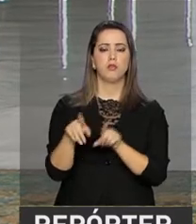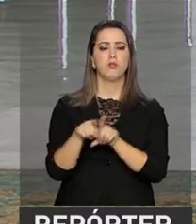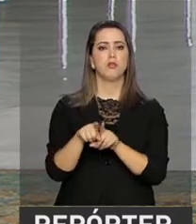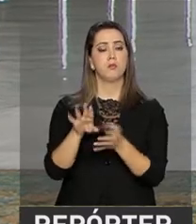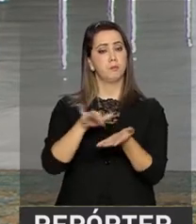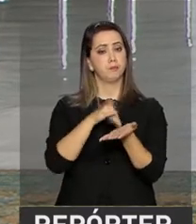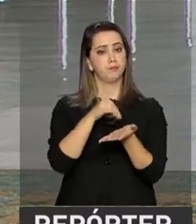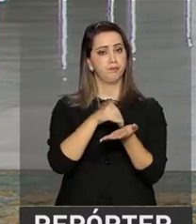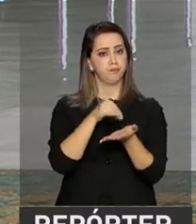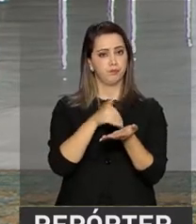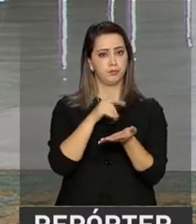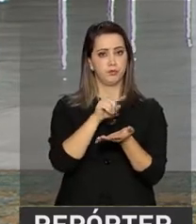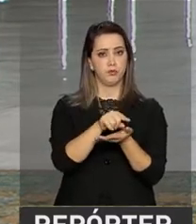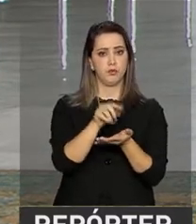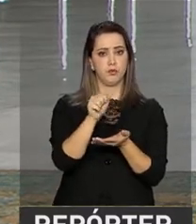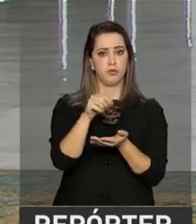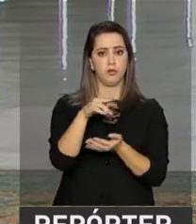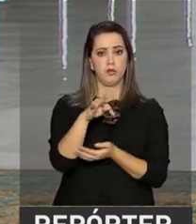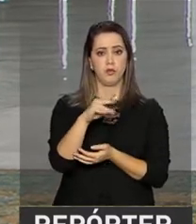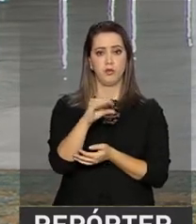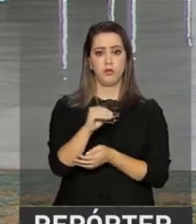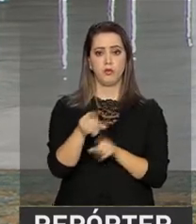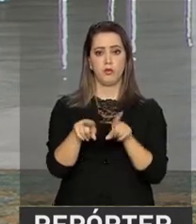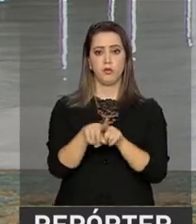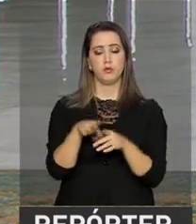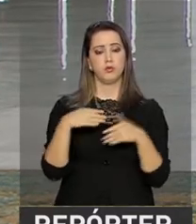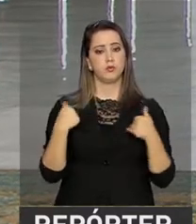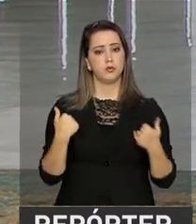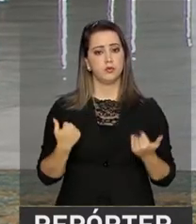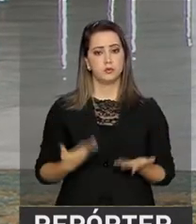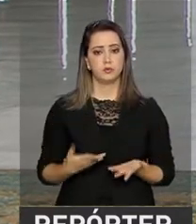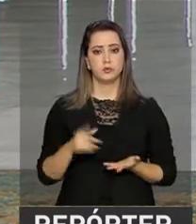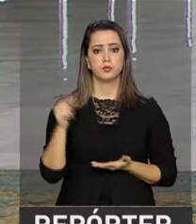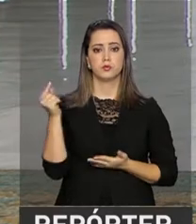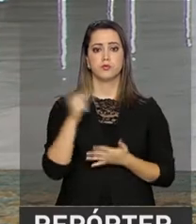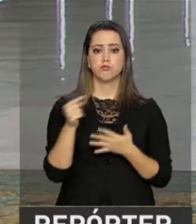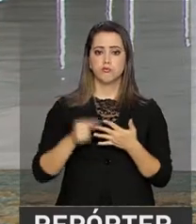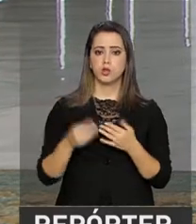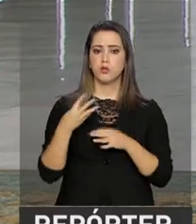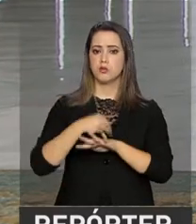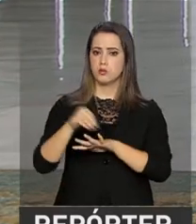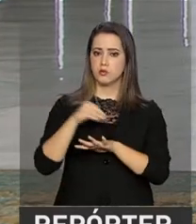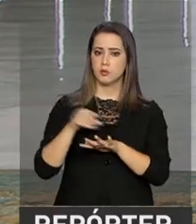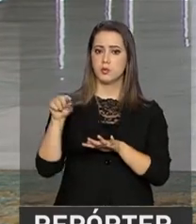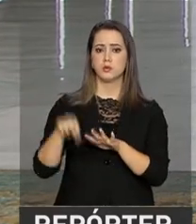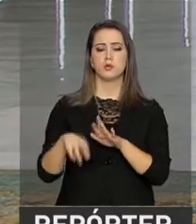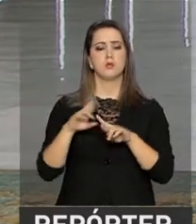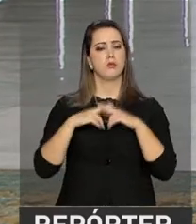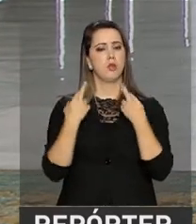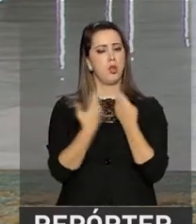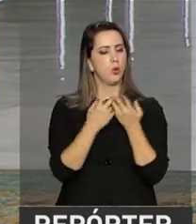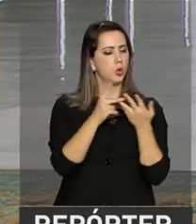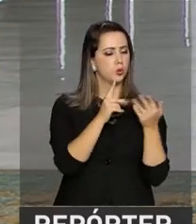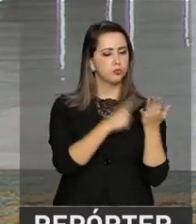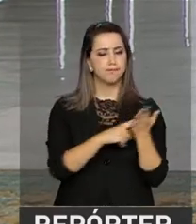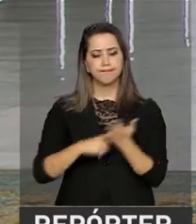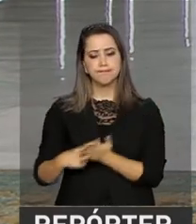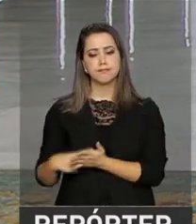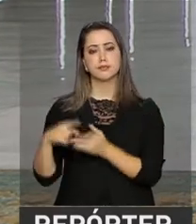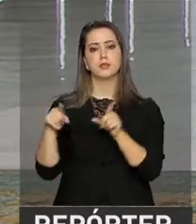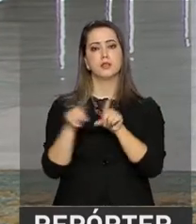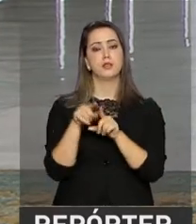da saúde que é o antônio nardi agora por enquanto são essas informações aqui do palácio do planalto da agenda desta segunda-feira